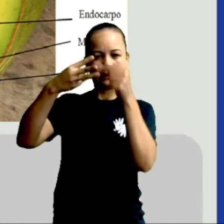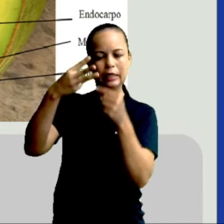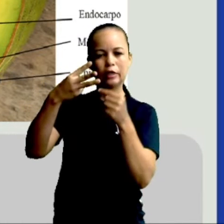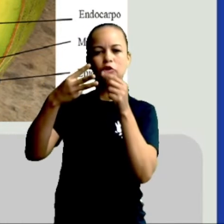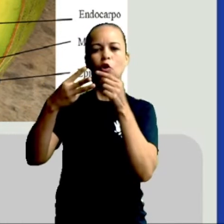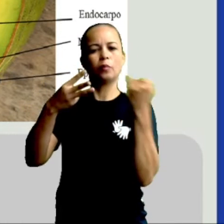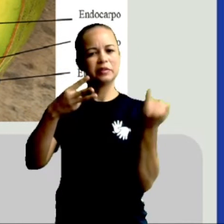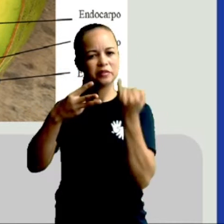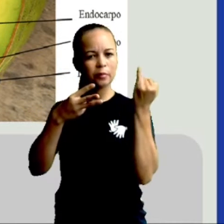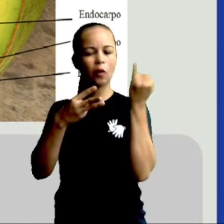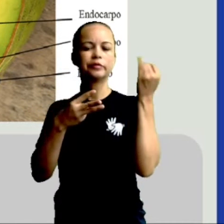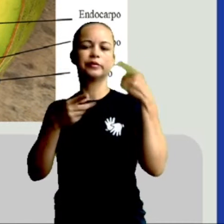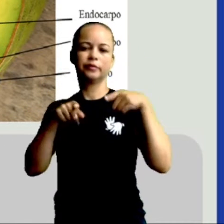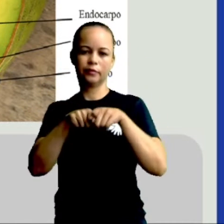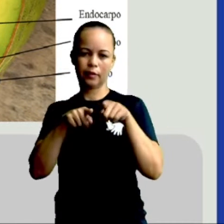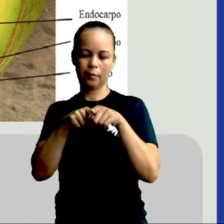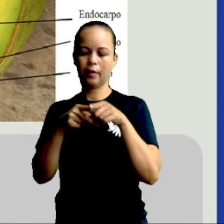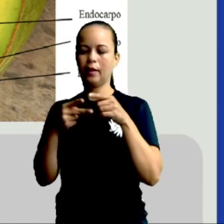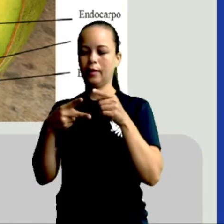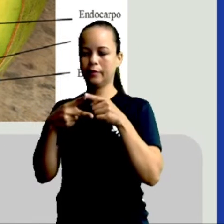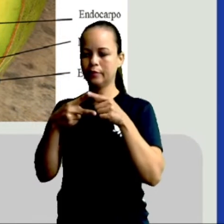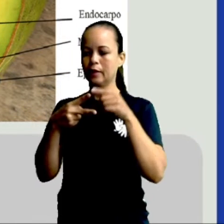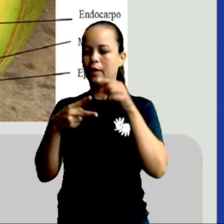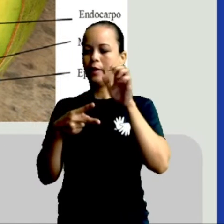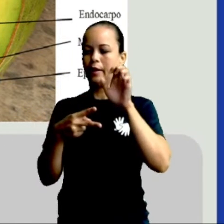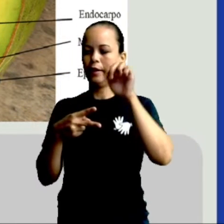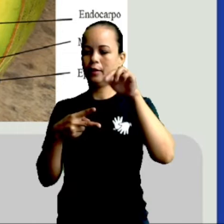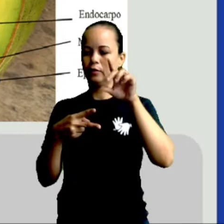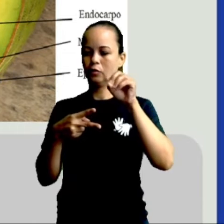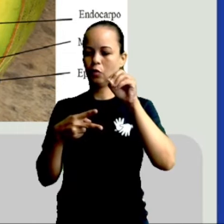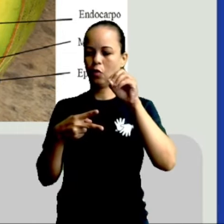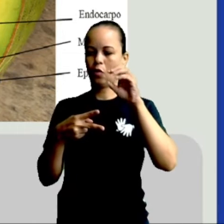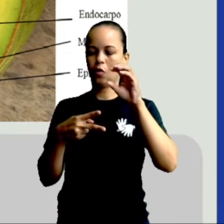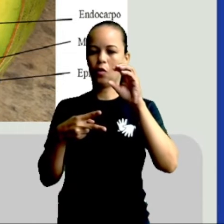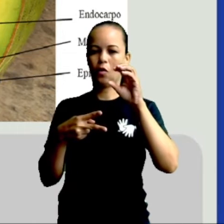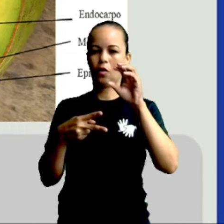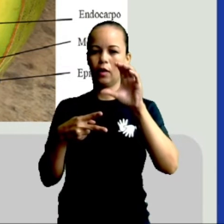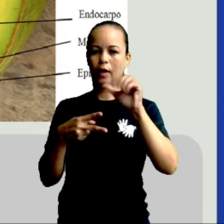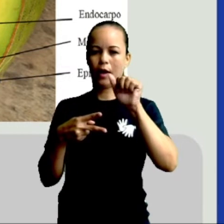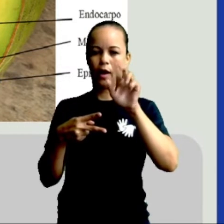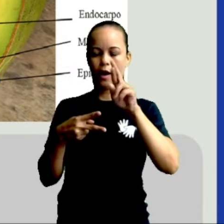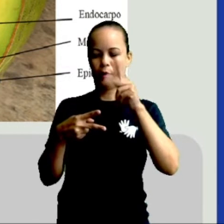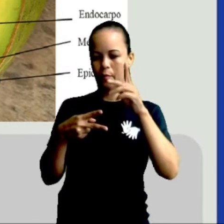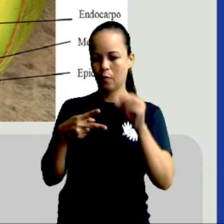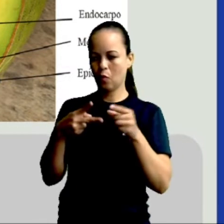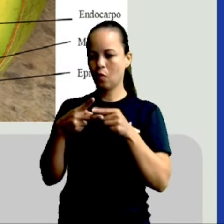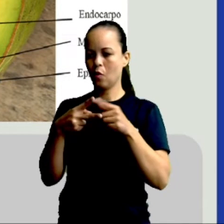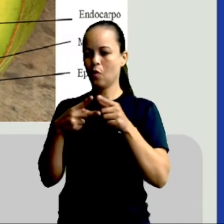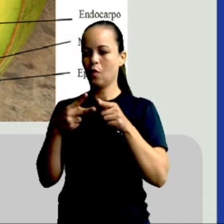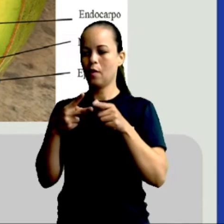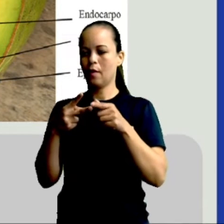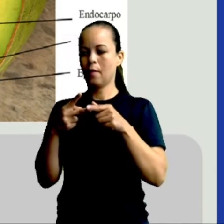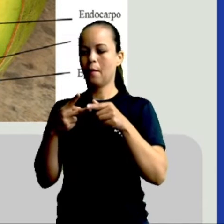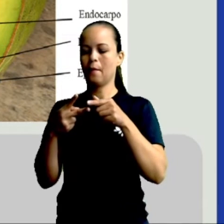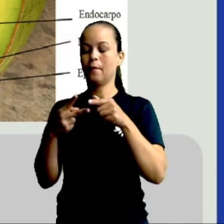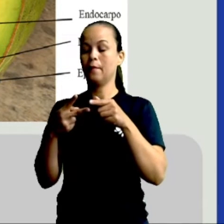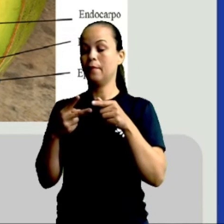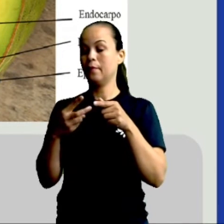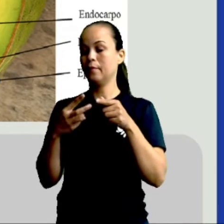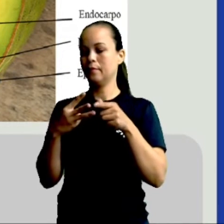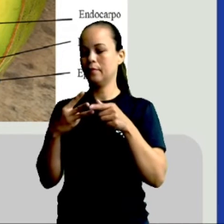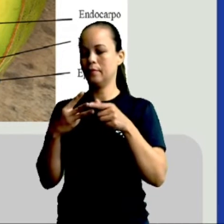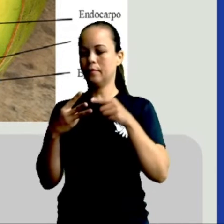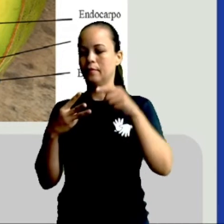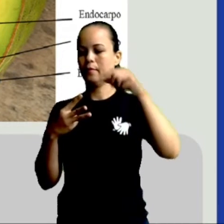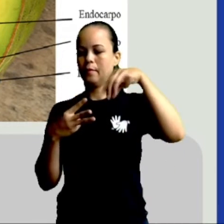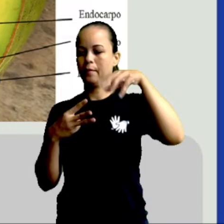importantíssimas. Tio Aprígio vai mais uma vez reverberar, tio Aprígio vai mais uma vez ratificar, vai repetir. Então, pericárpio,